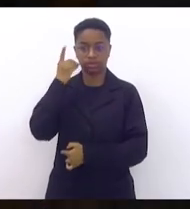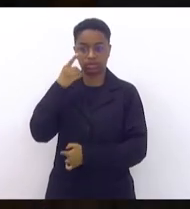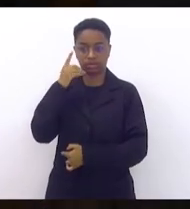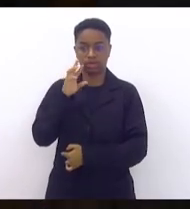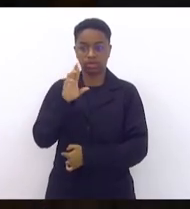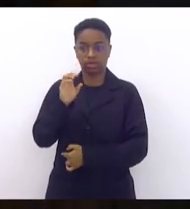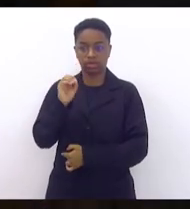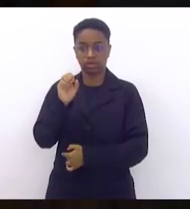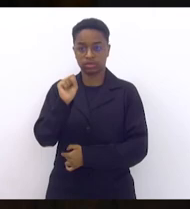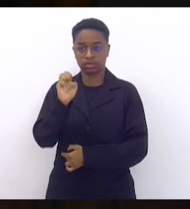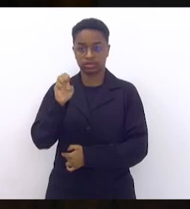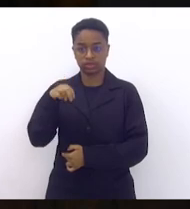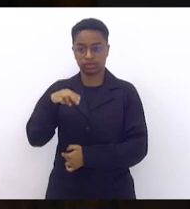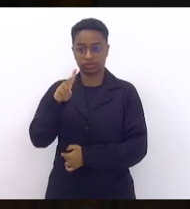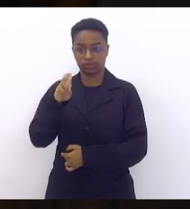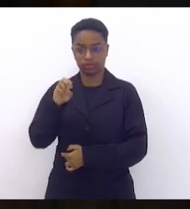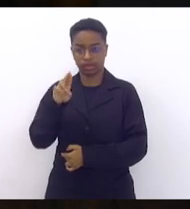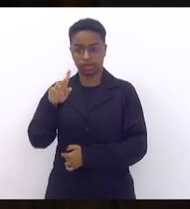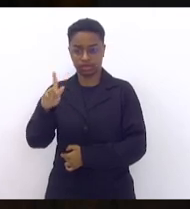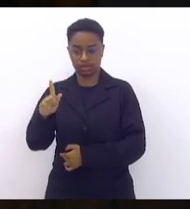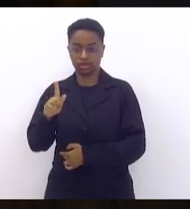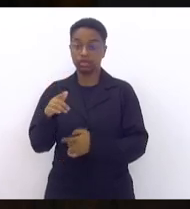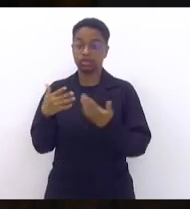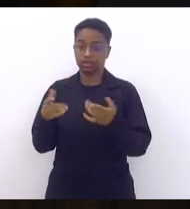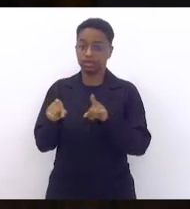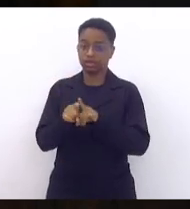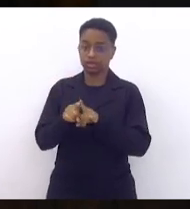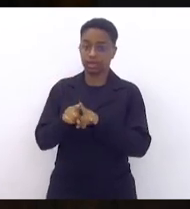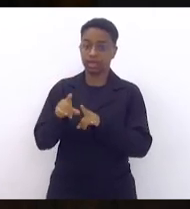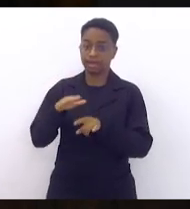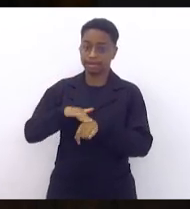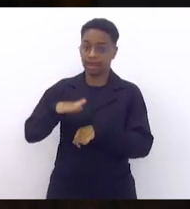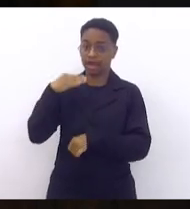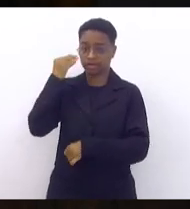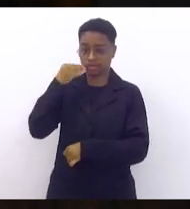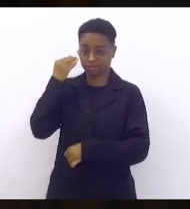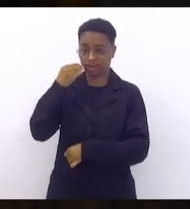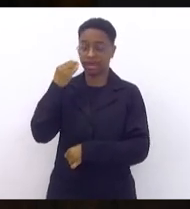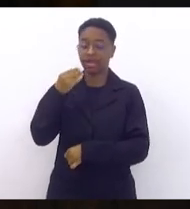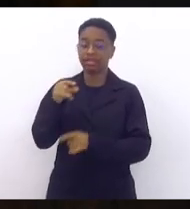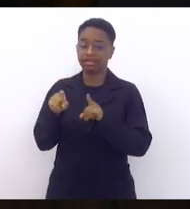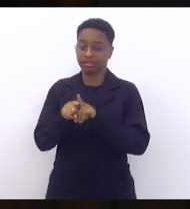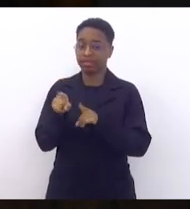mais velho também do parlamento, ele e o deputado Luiz Paulo.